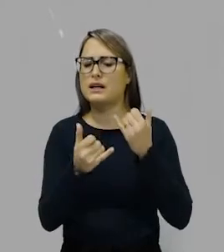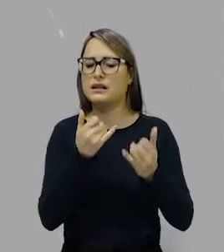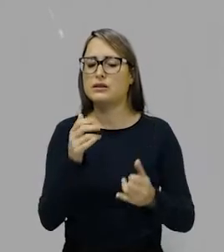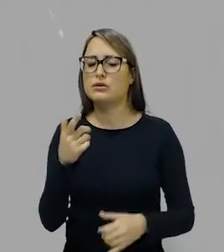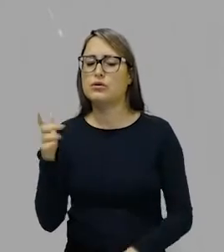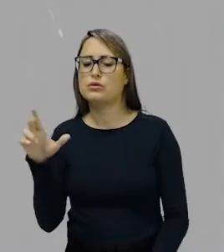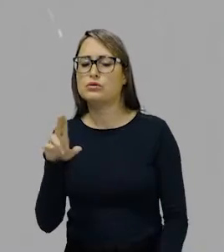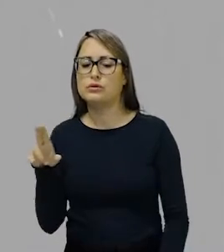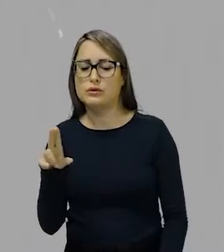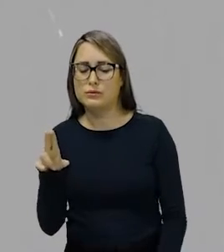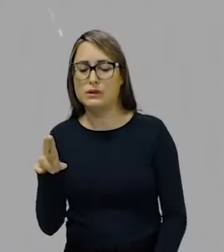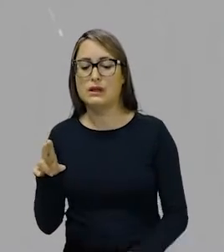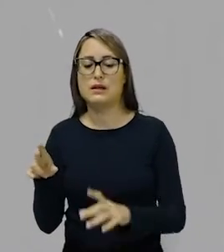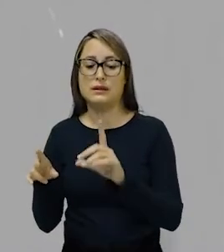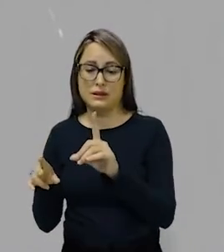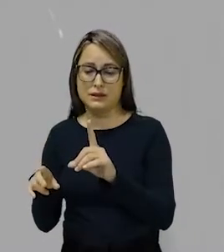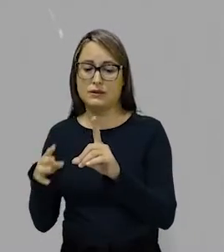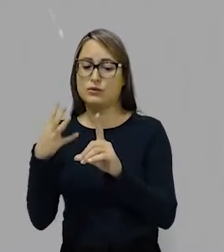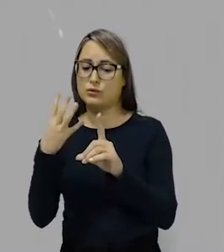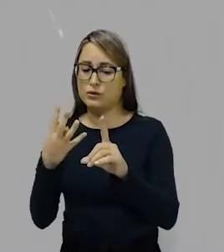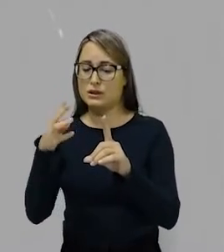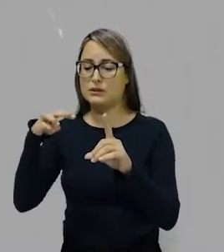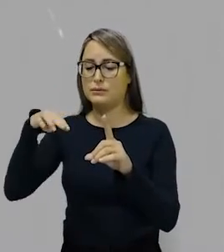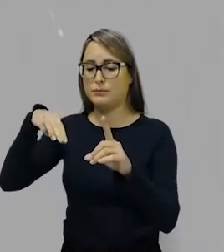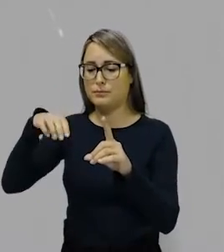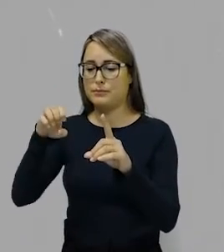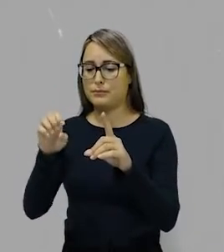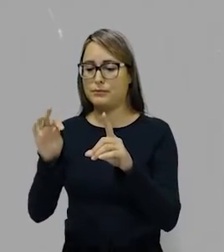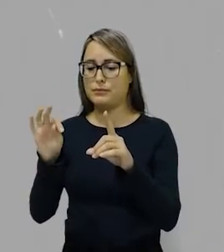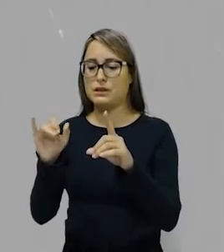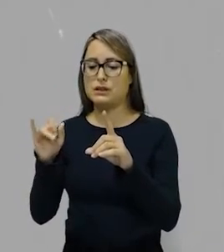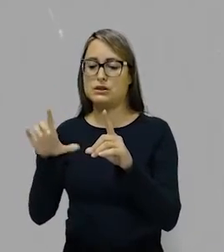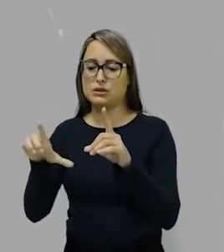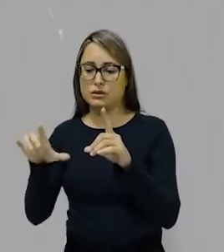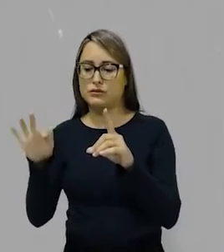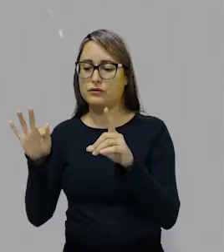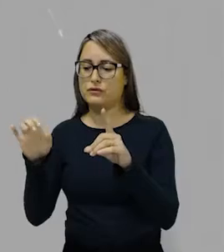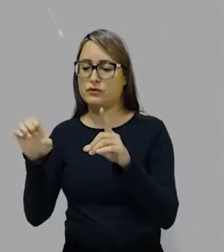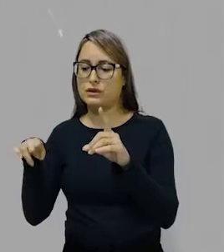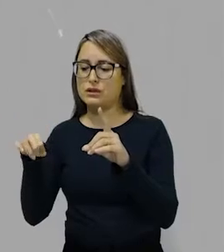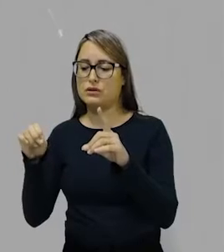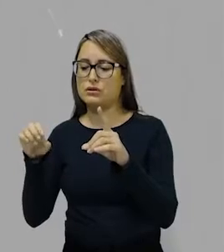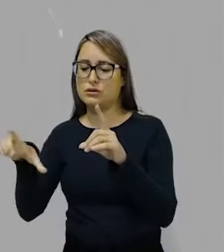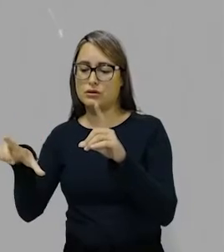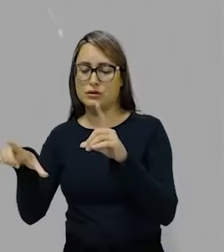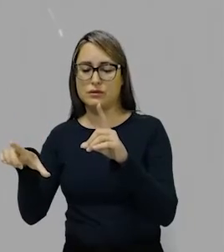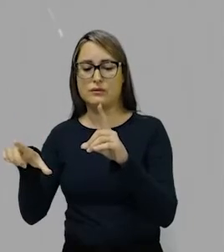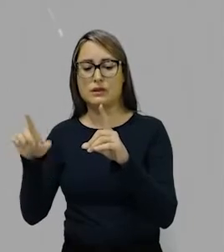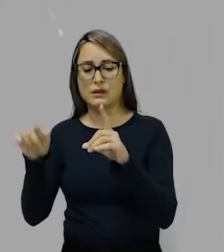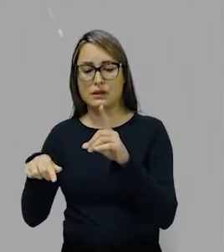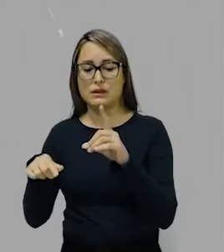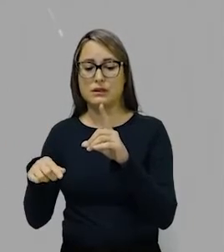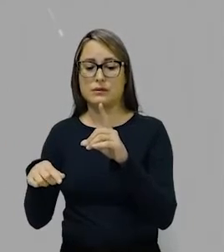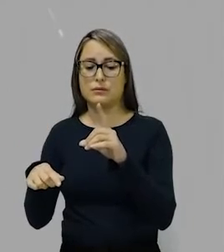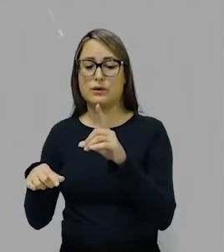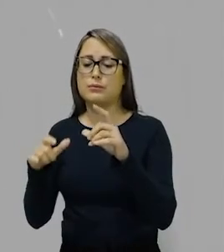4-metilfenol. Então, isso quer dizer que o grupo metil, né, o grupo CH3, ele vai estar na posição 4. Seria essa posição, ó,